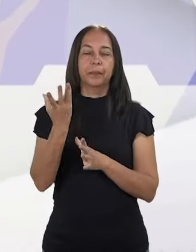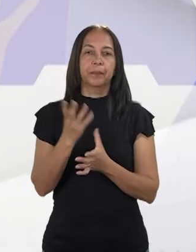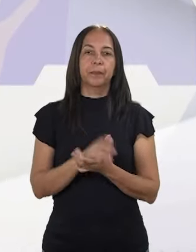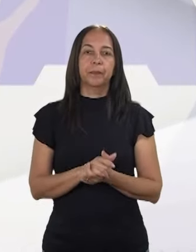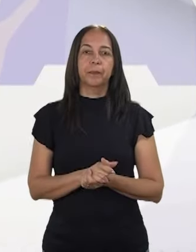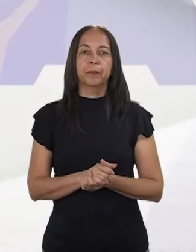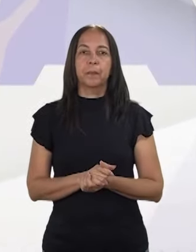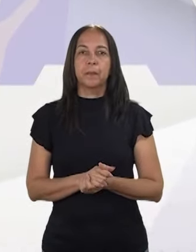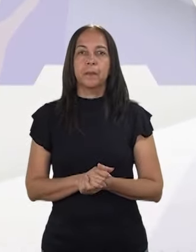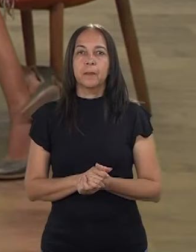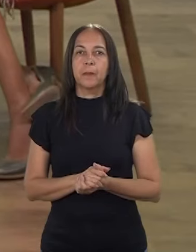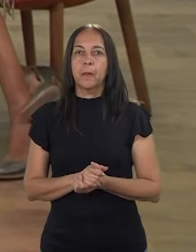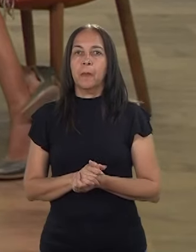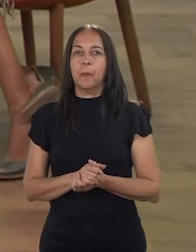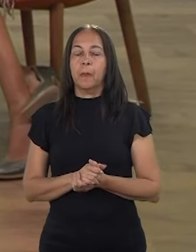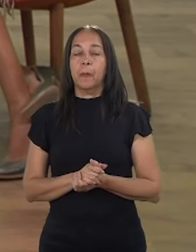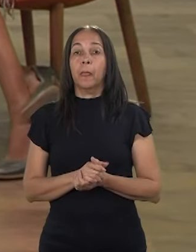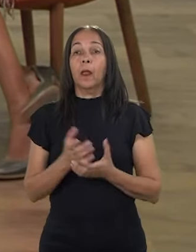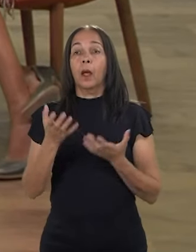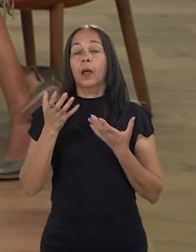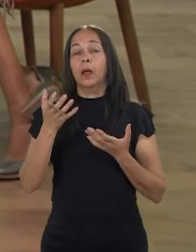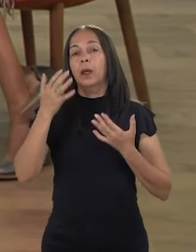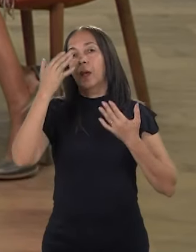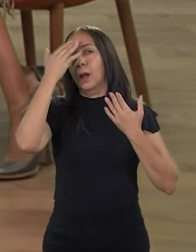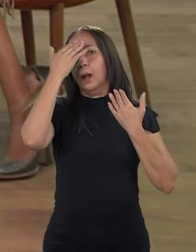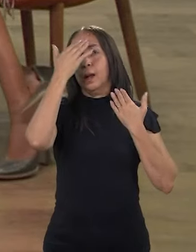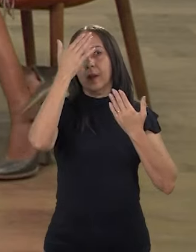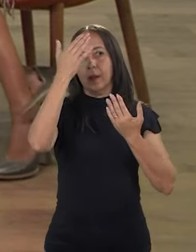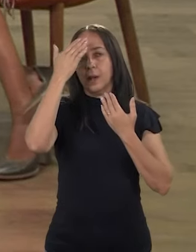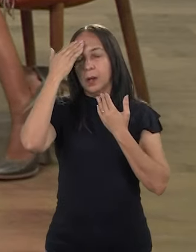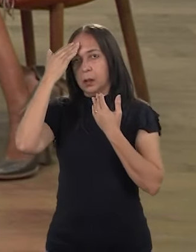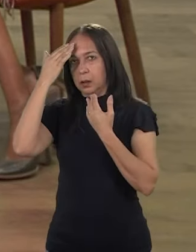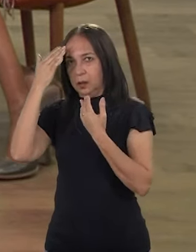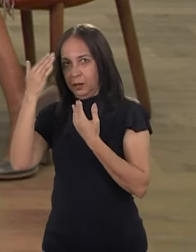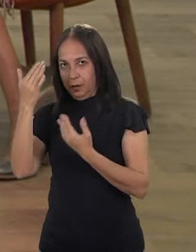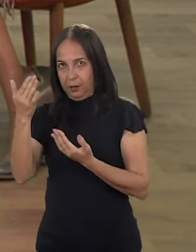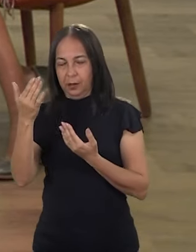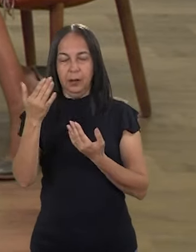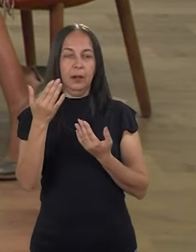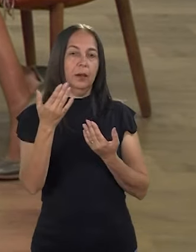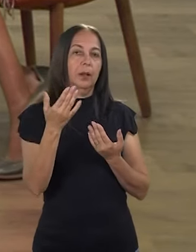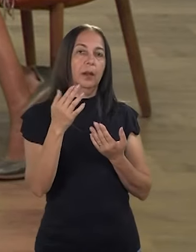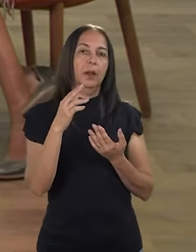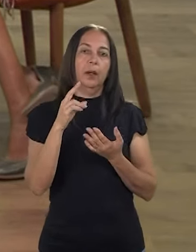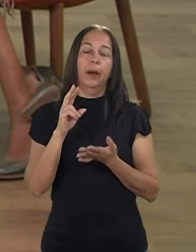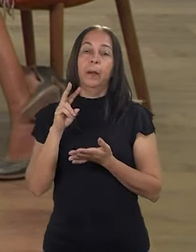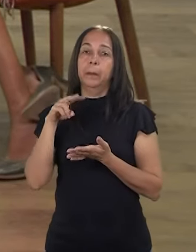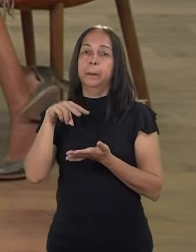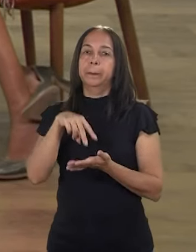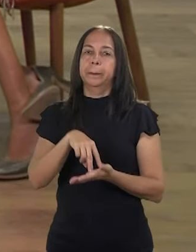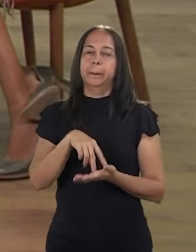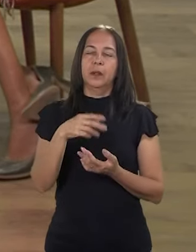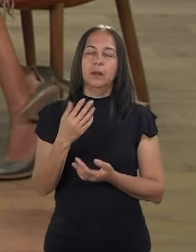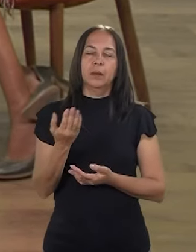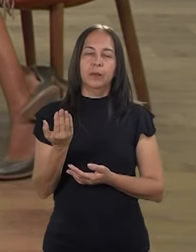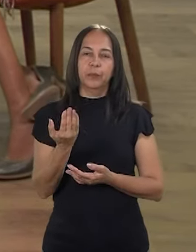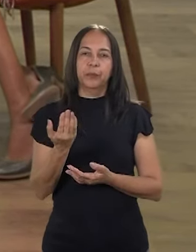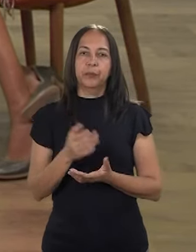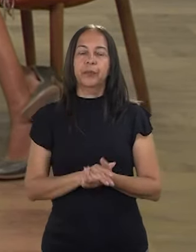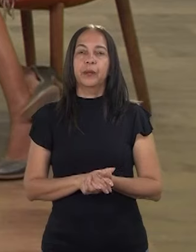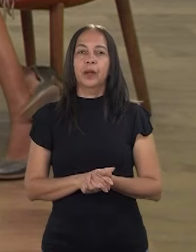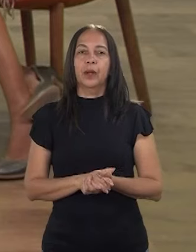de Pernambuco gente antes de tudo queria mais uma vez agradecer aqui a presença qualificada assim entusiasmada de vocês